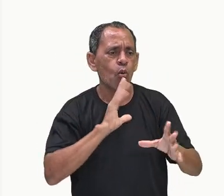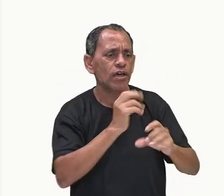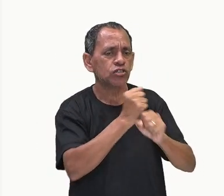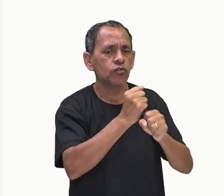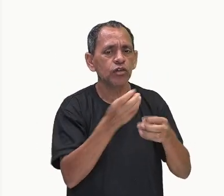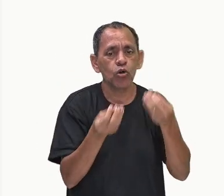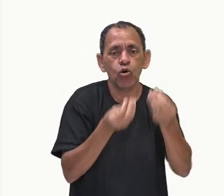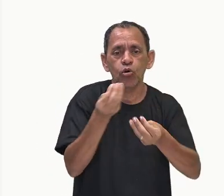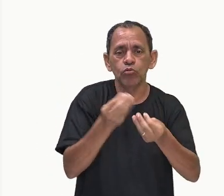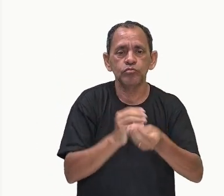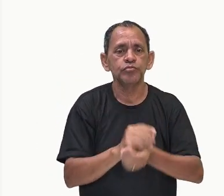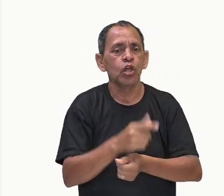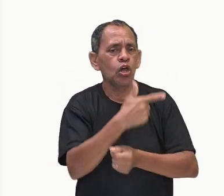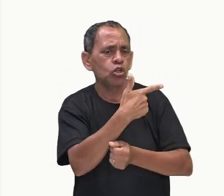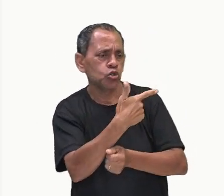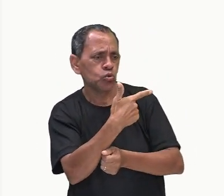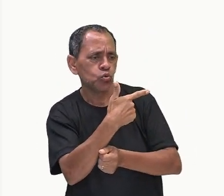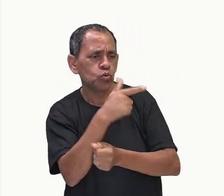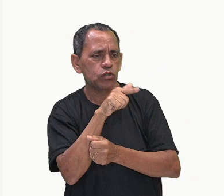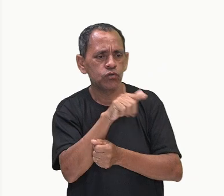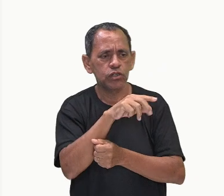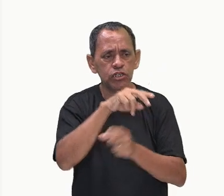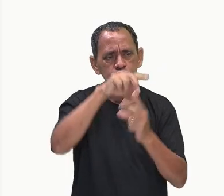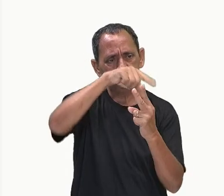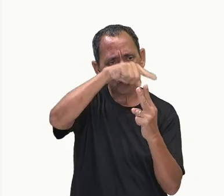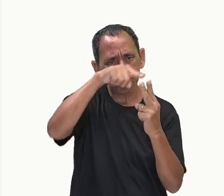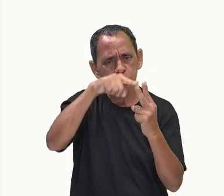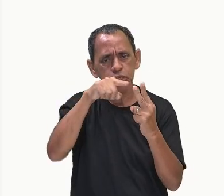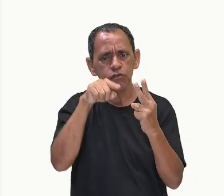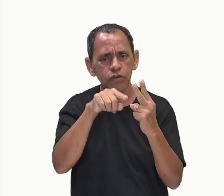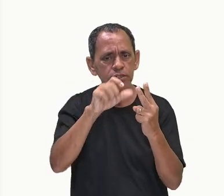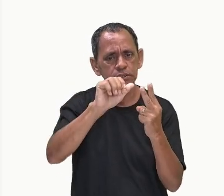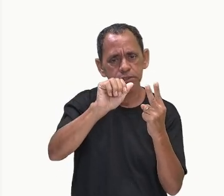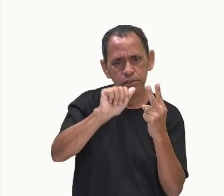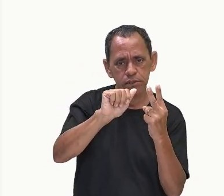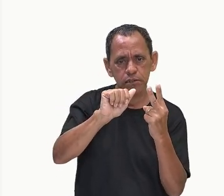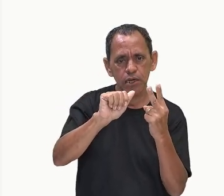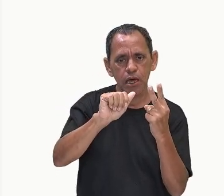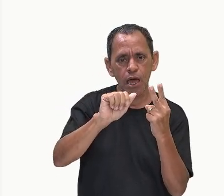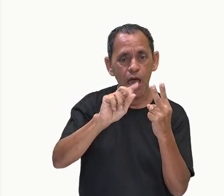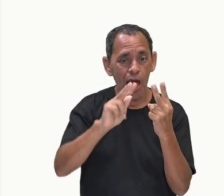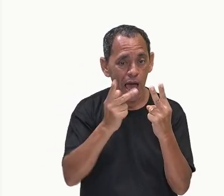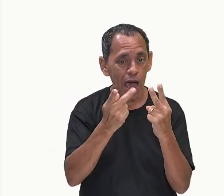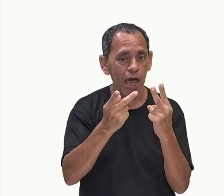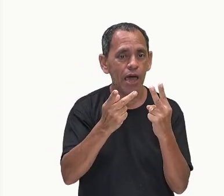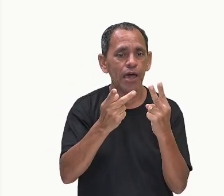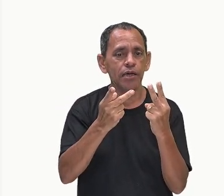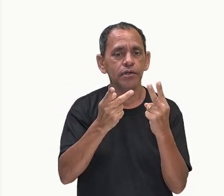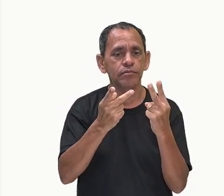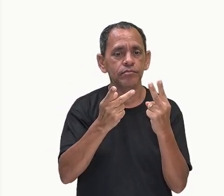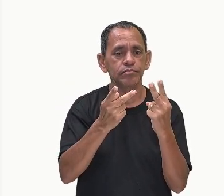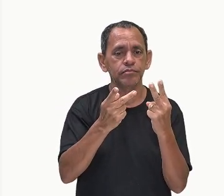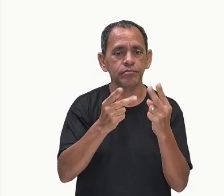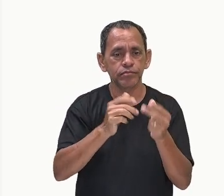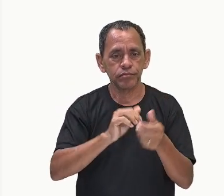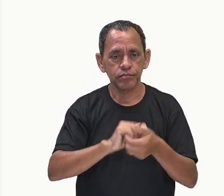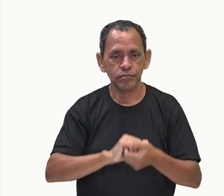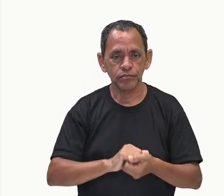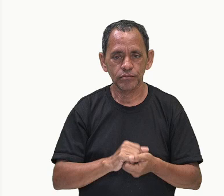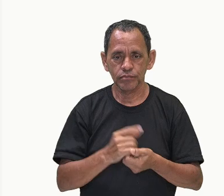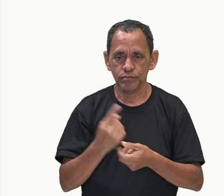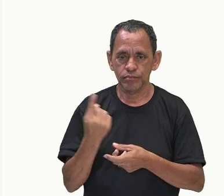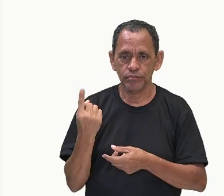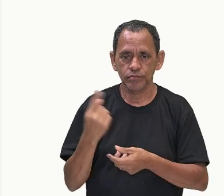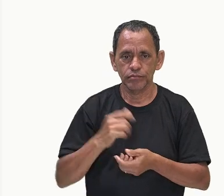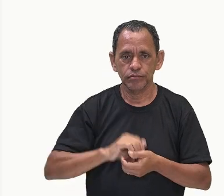vezes π vezes r vezes h, vezes a altura. Então olha só como é que vai ficar a área lateral. Vou fazer aqui de